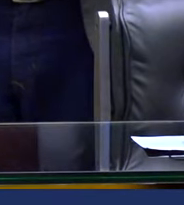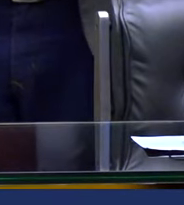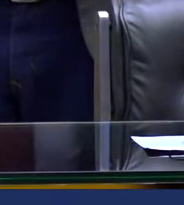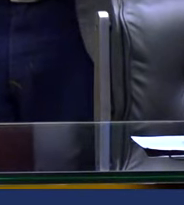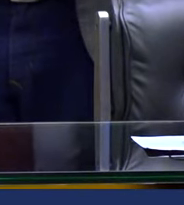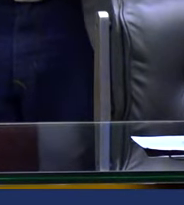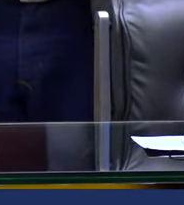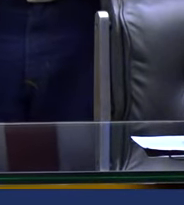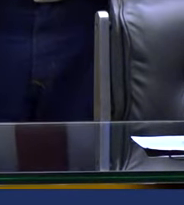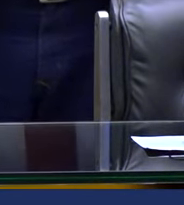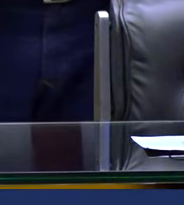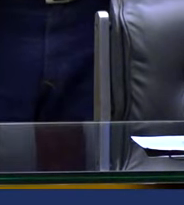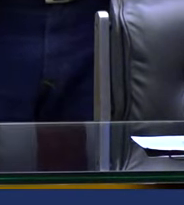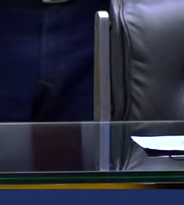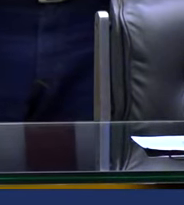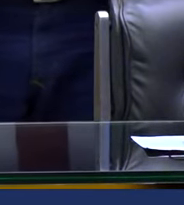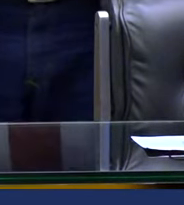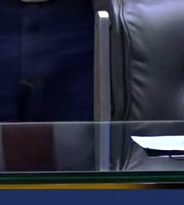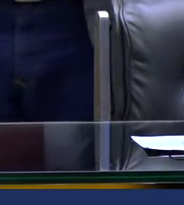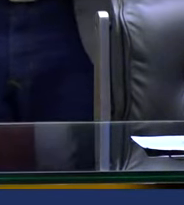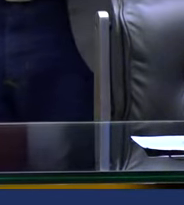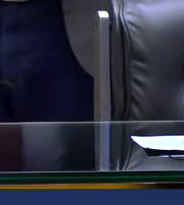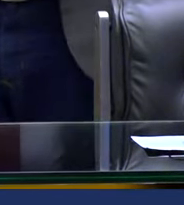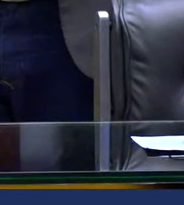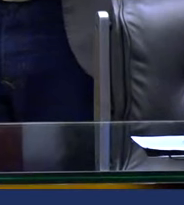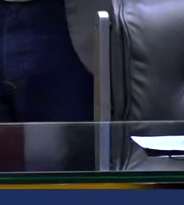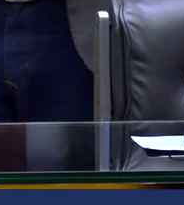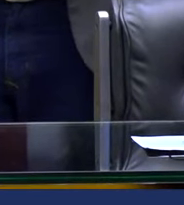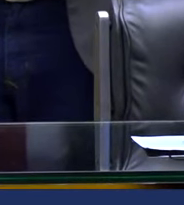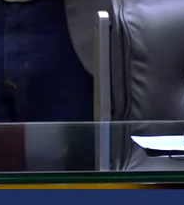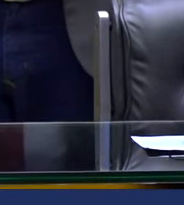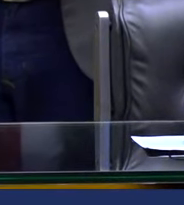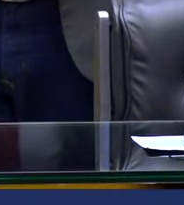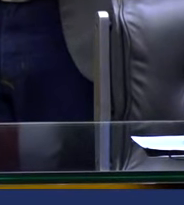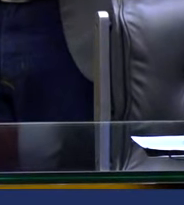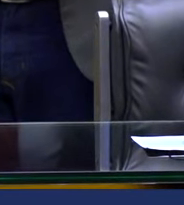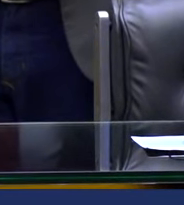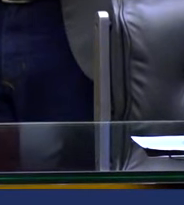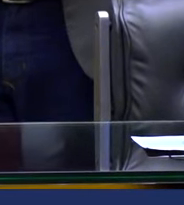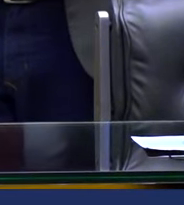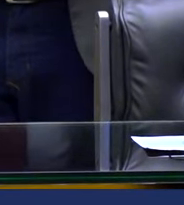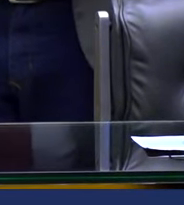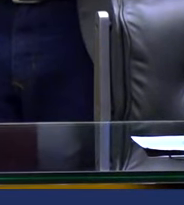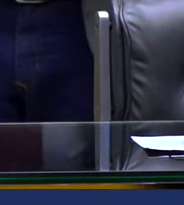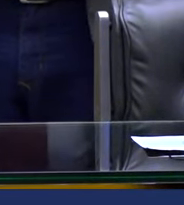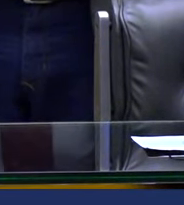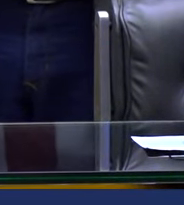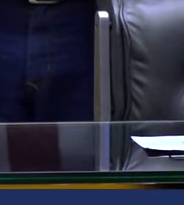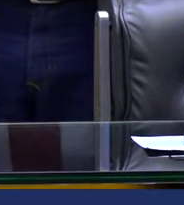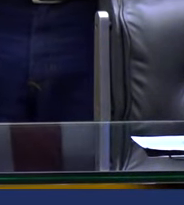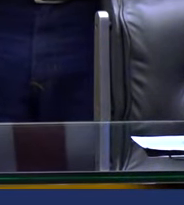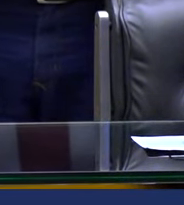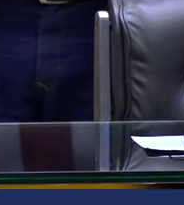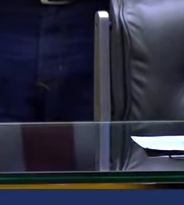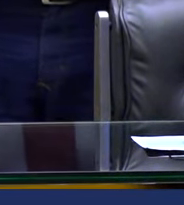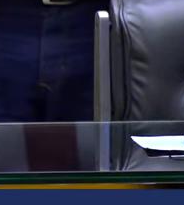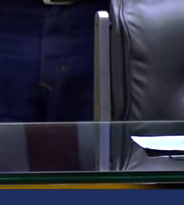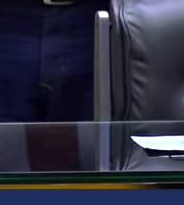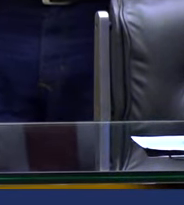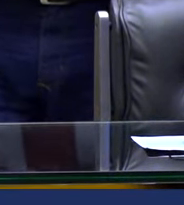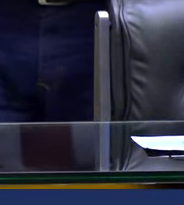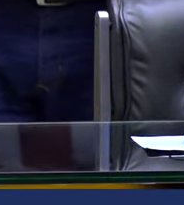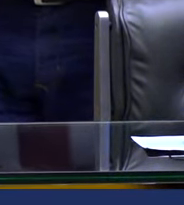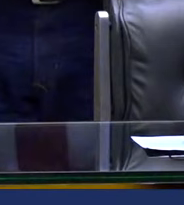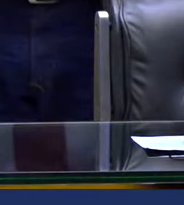poder usufruir das benécias do que interessa nos commodities, mas não quer aqui discutir o nosso desenvolvimento para valer, valorizando os